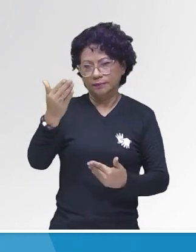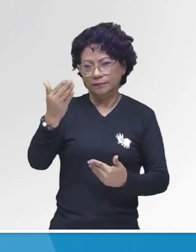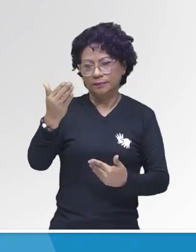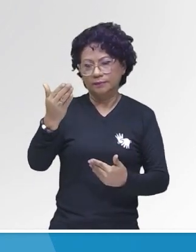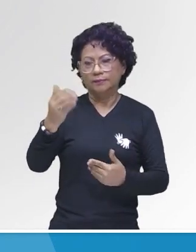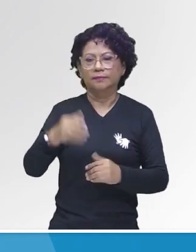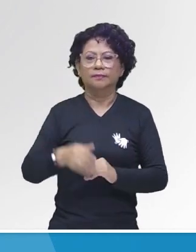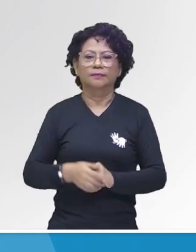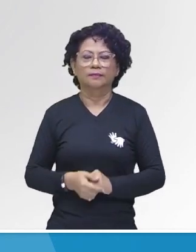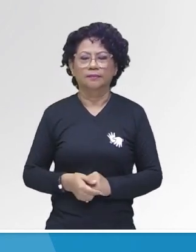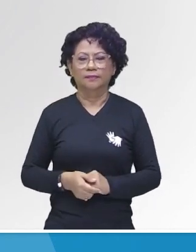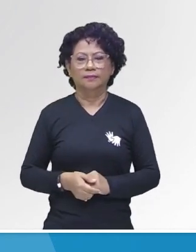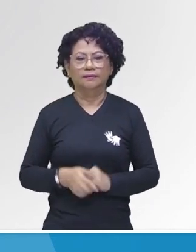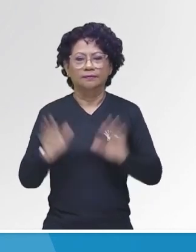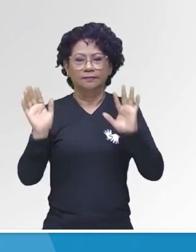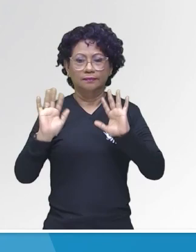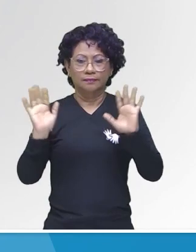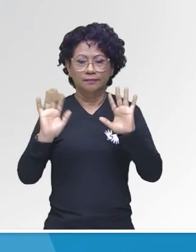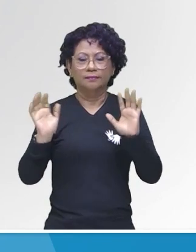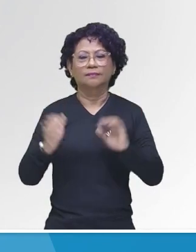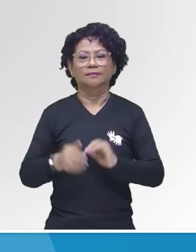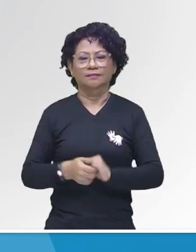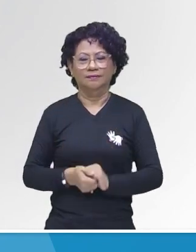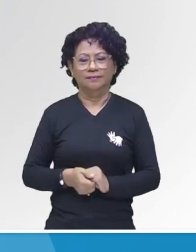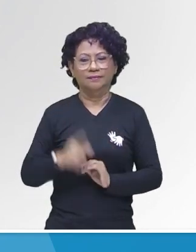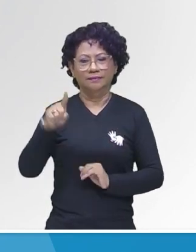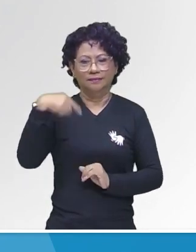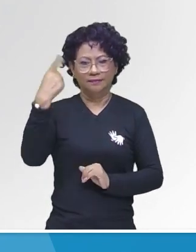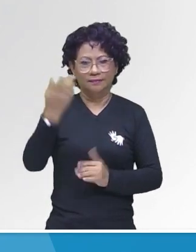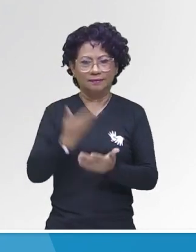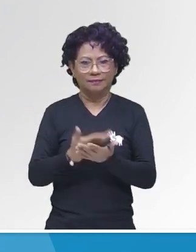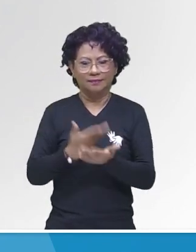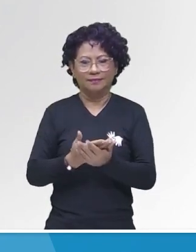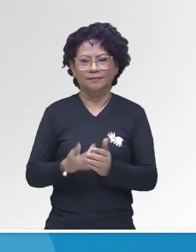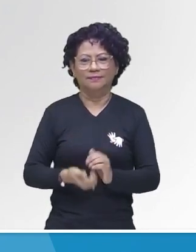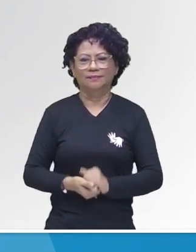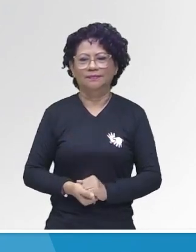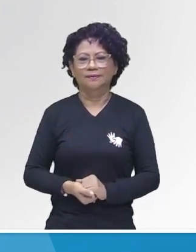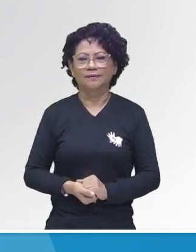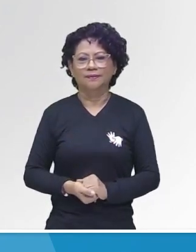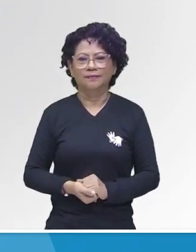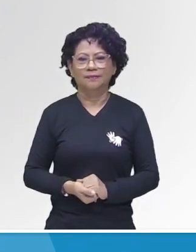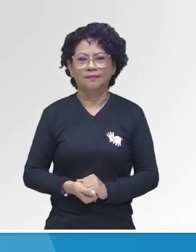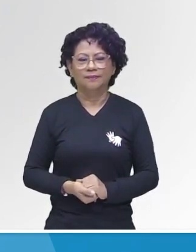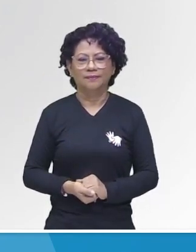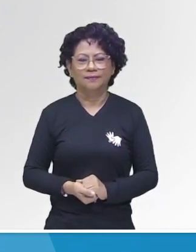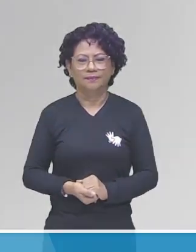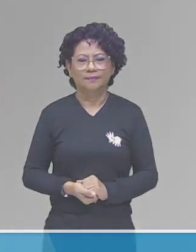gente se despede por enquanto. Até a próxima aula. Até mais.